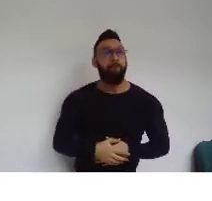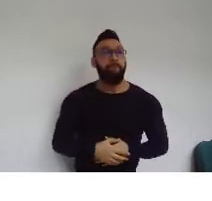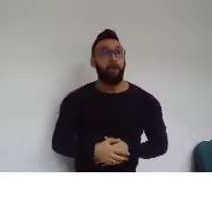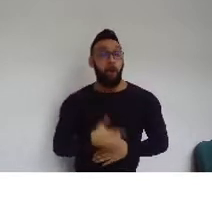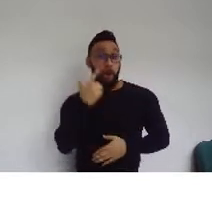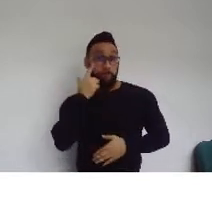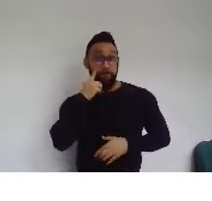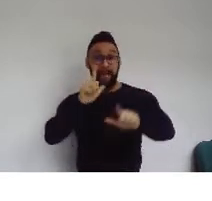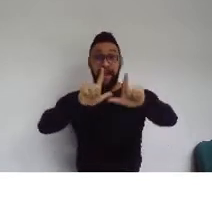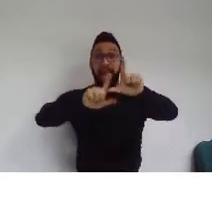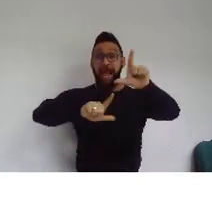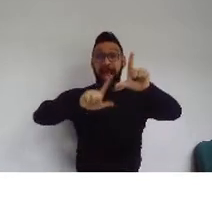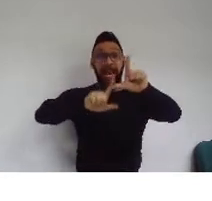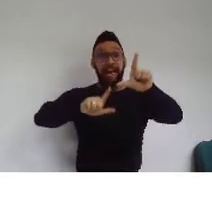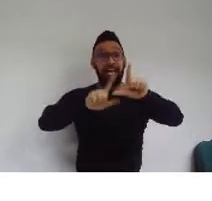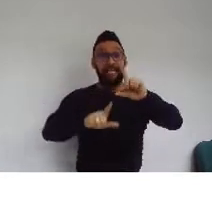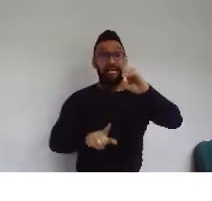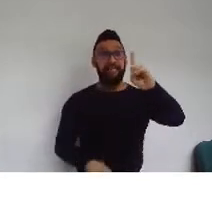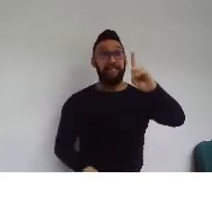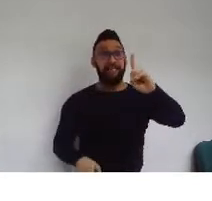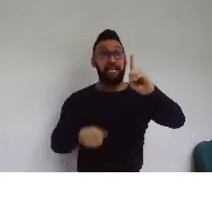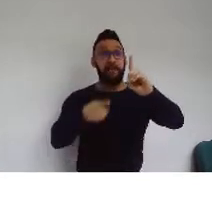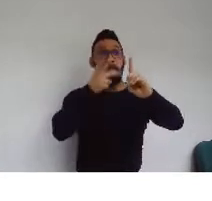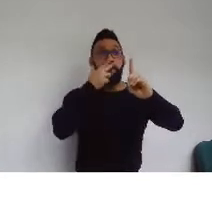desejo se derramam